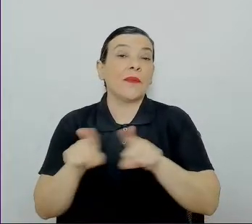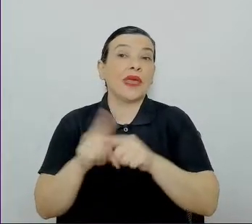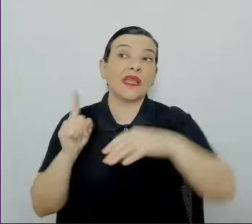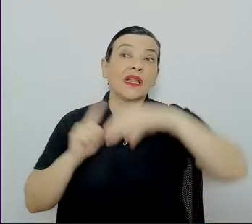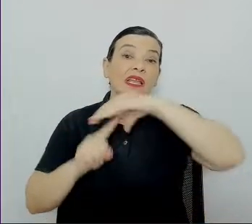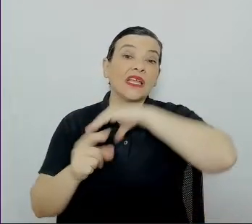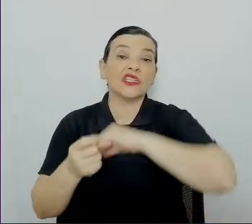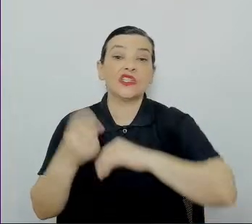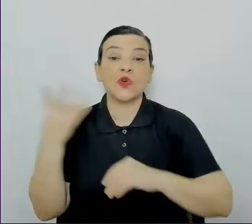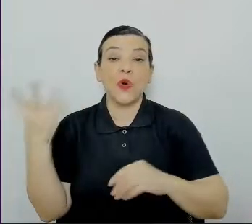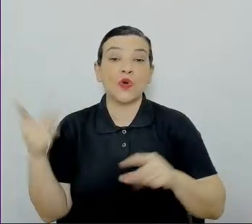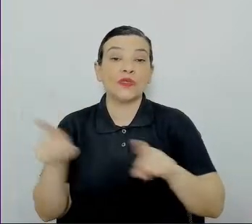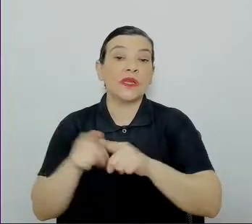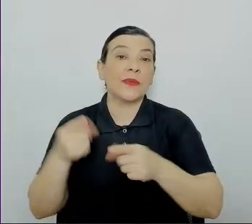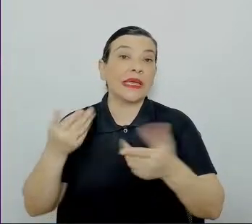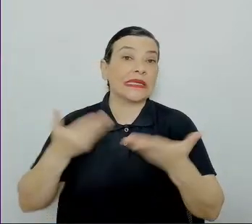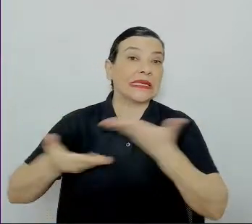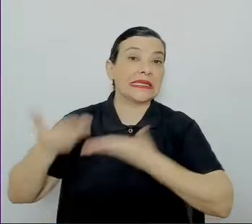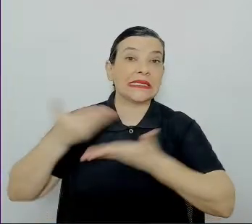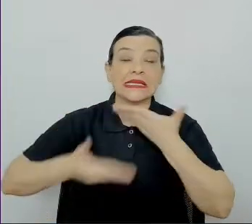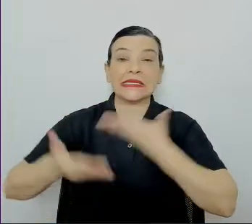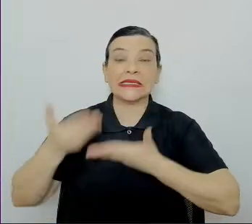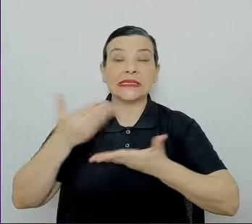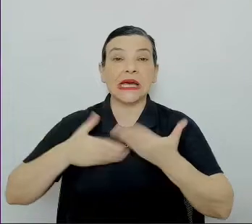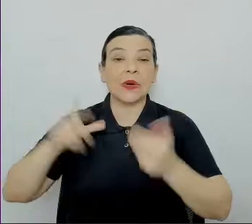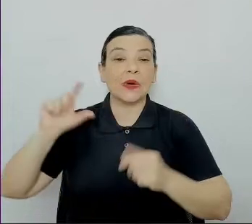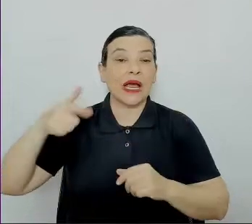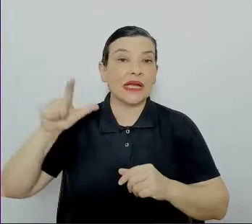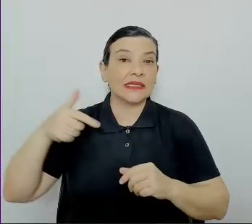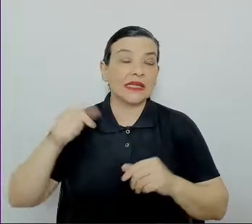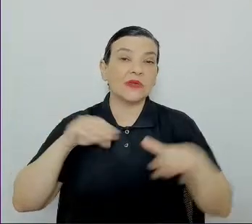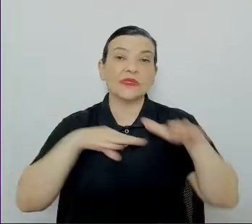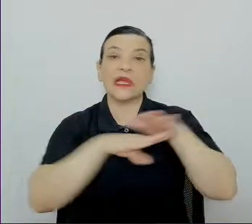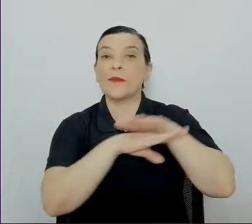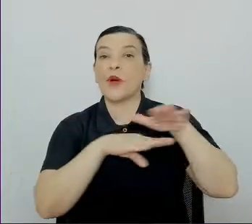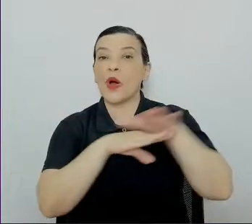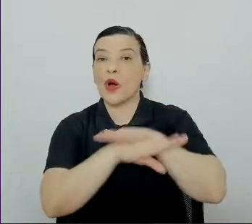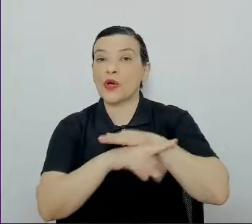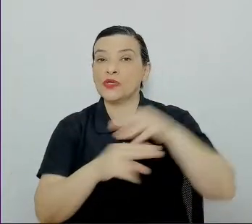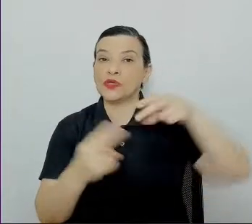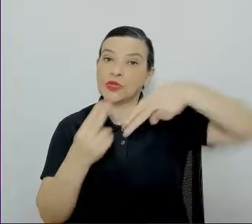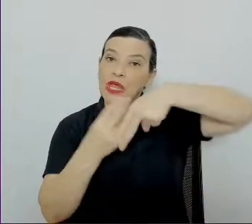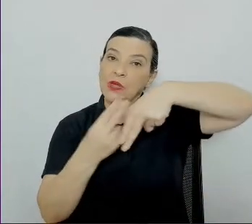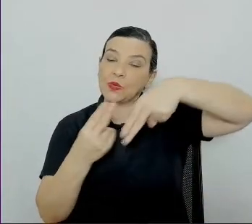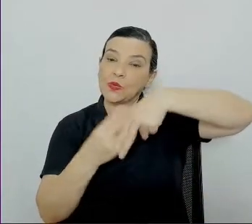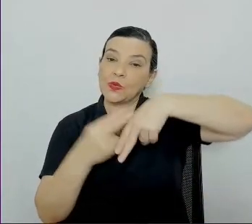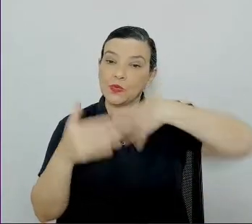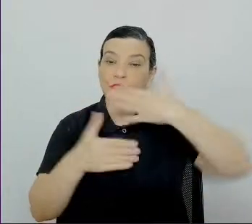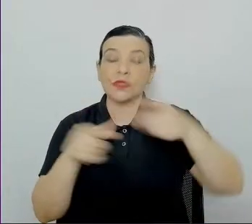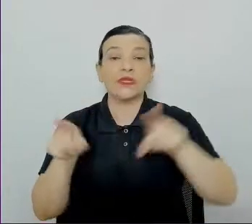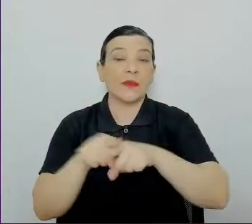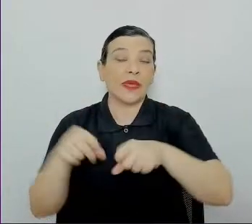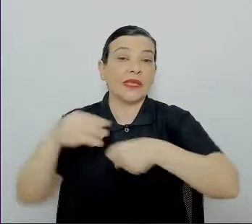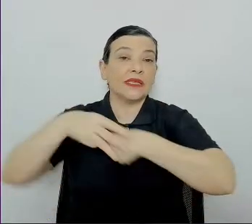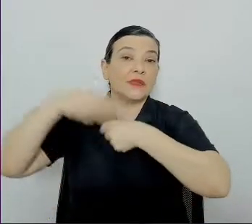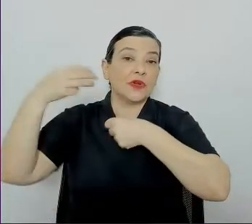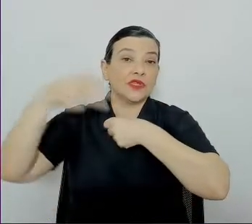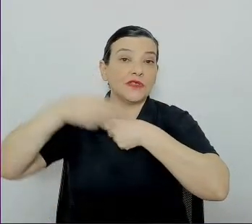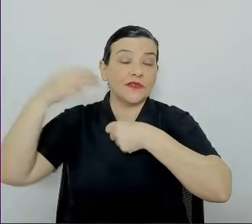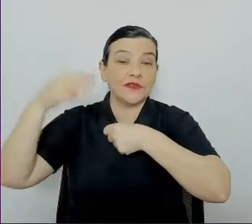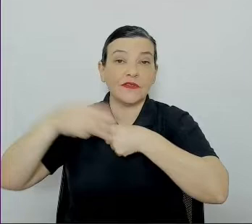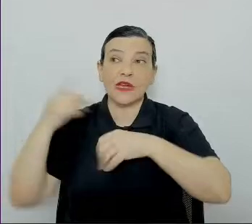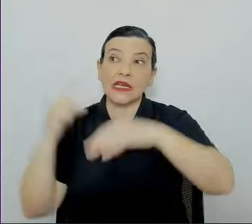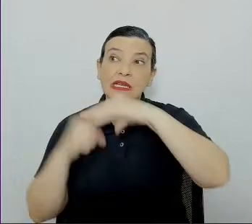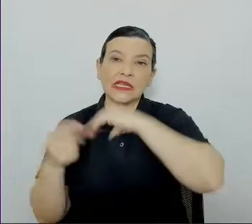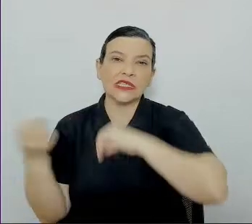monetização, está olhando transações por cartão, depósitos feitos no conta para render. Mesma coisa do Spotify, olha para clientes novos, olha para